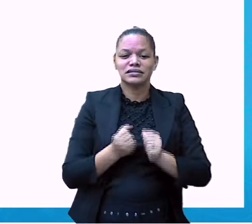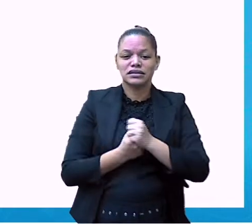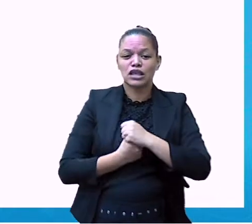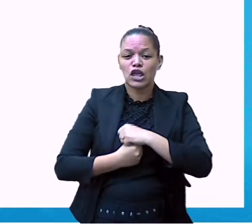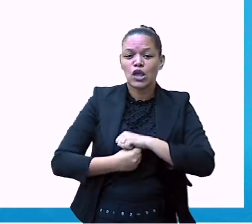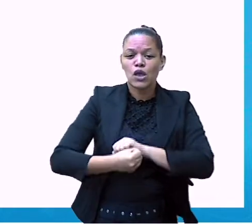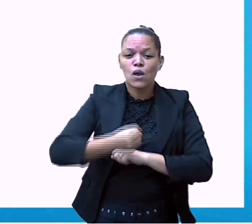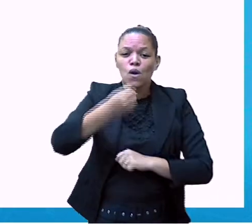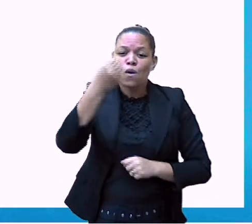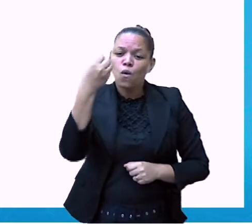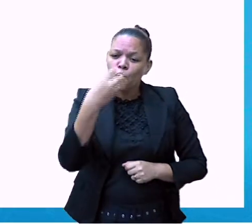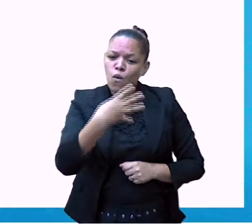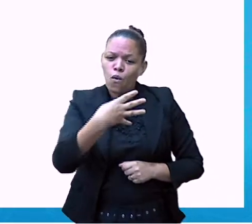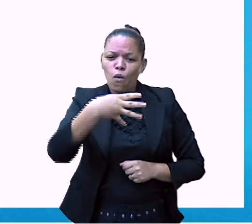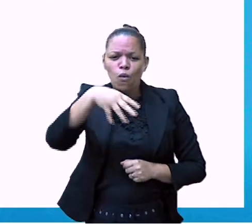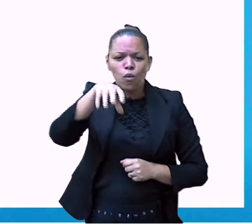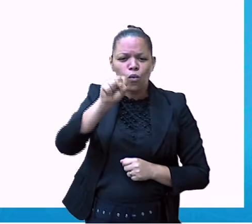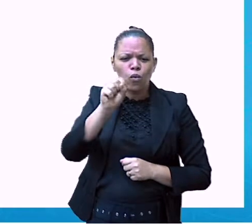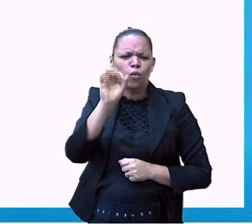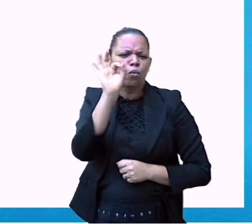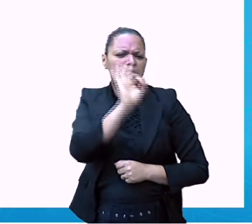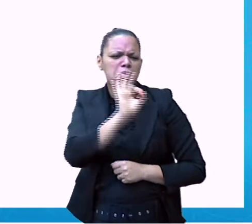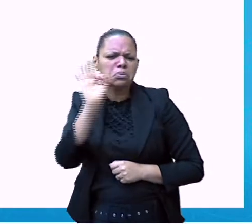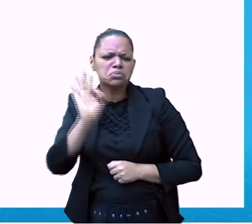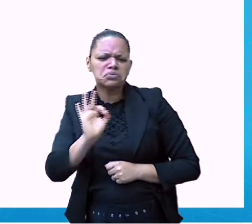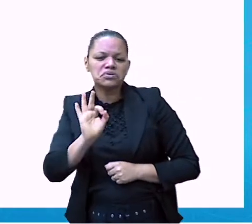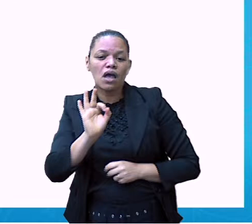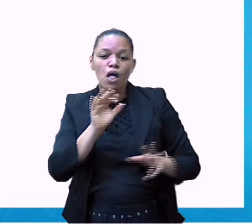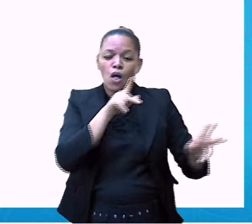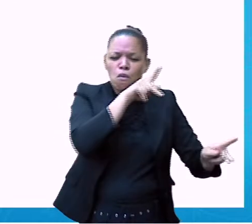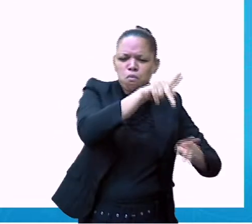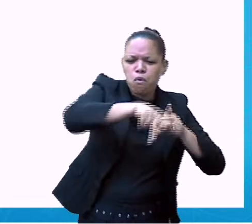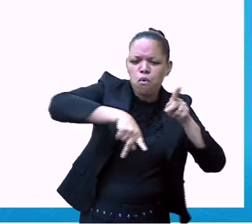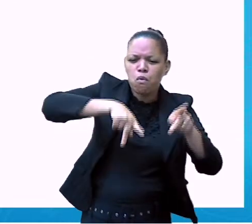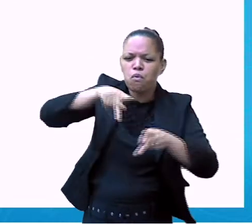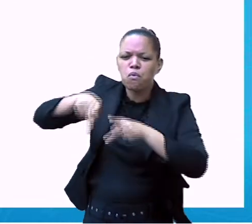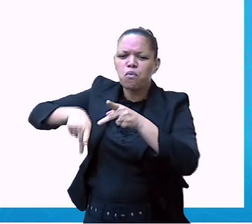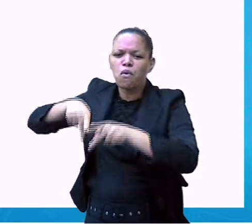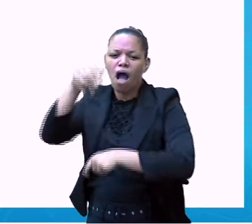48% da população brasileira consome água